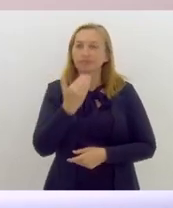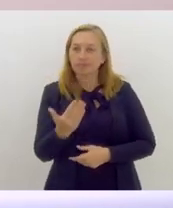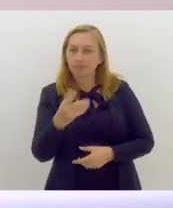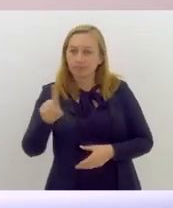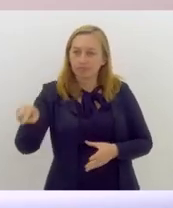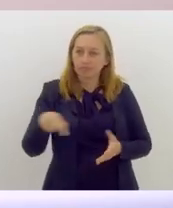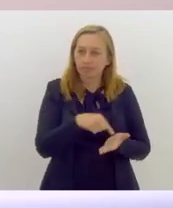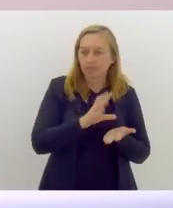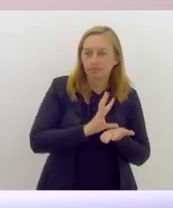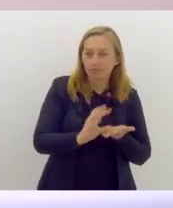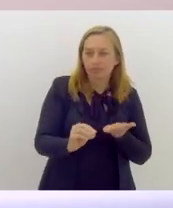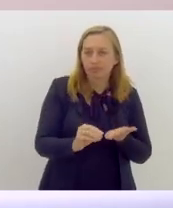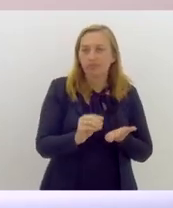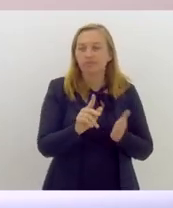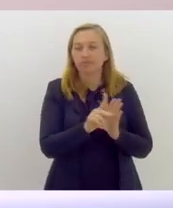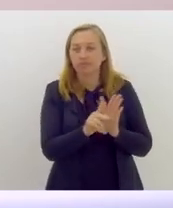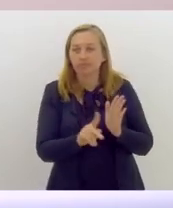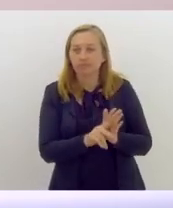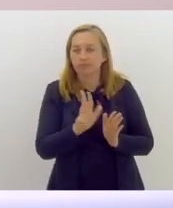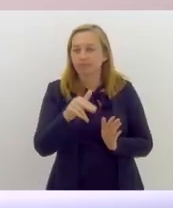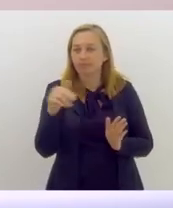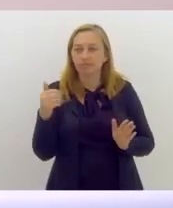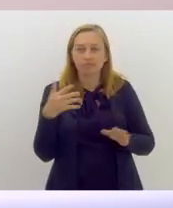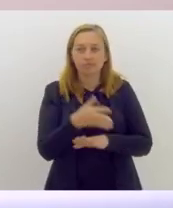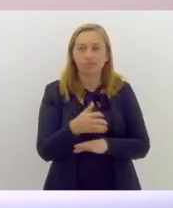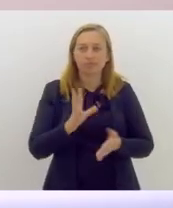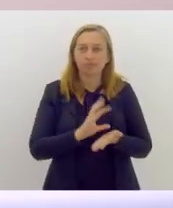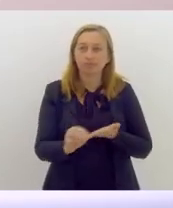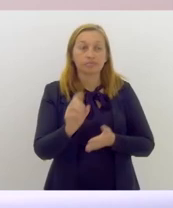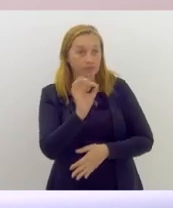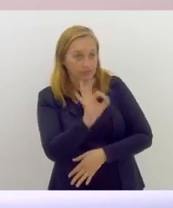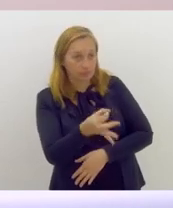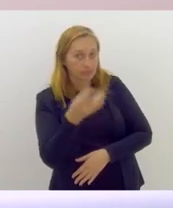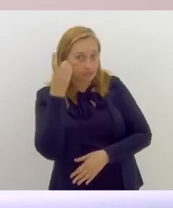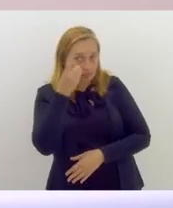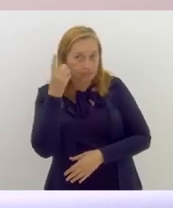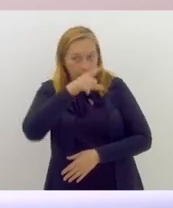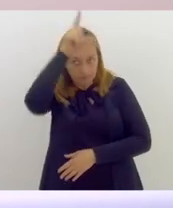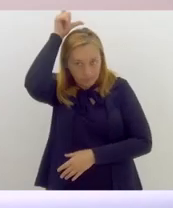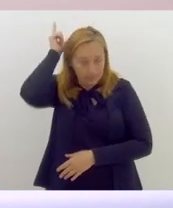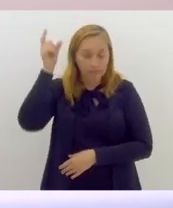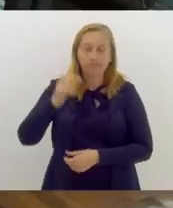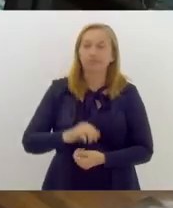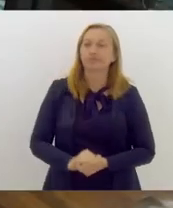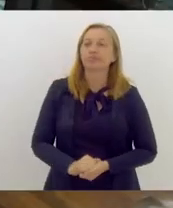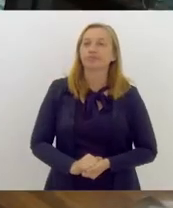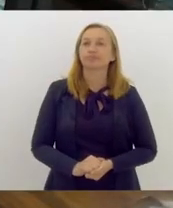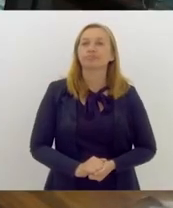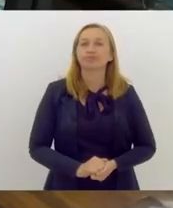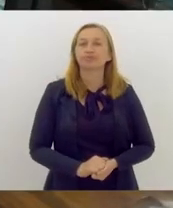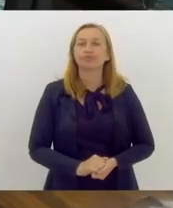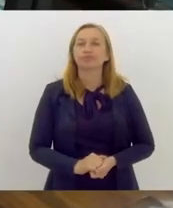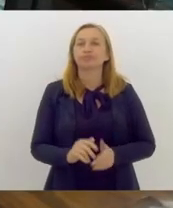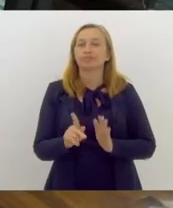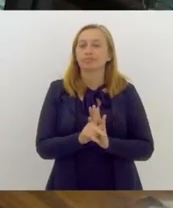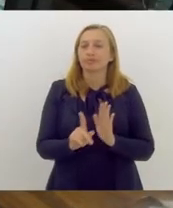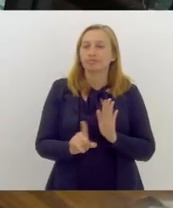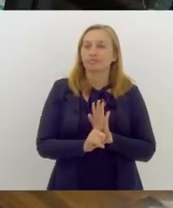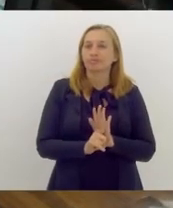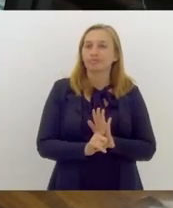esse projeto esse projeto Nunca havia palco certo Deputado Paulo Além Deste projeto de